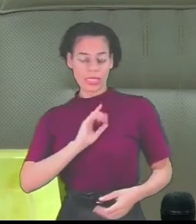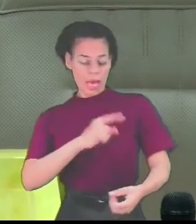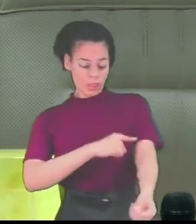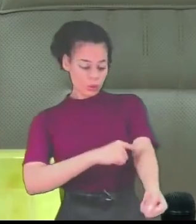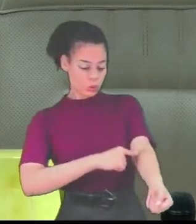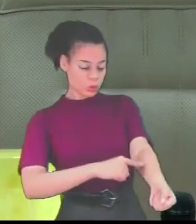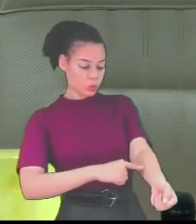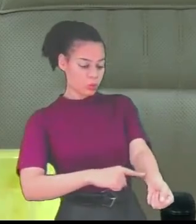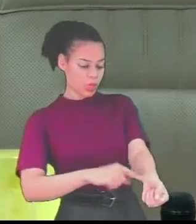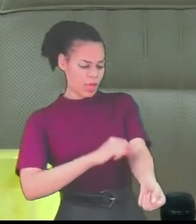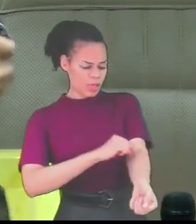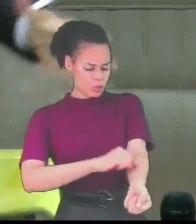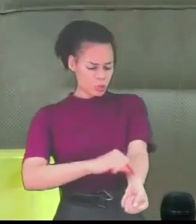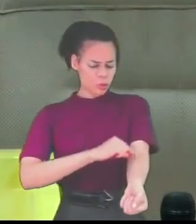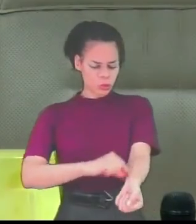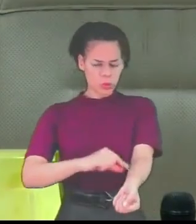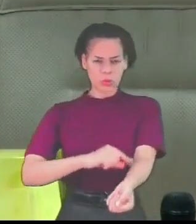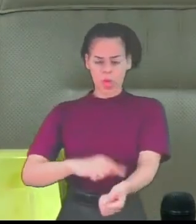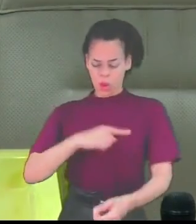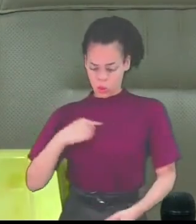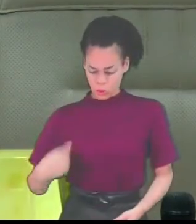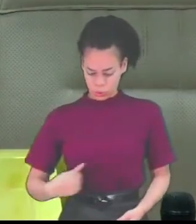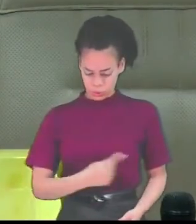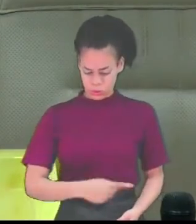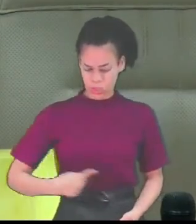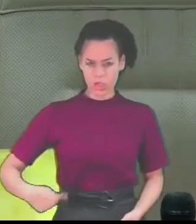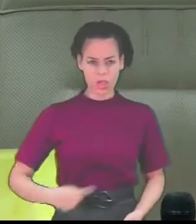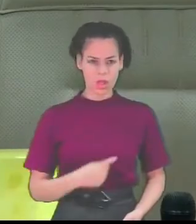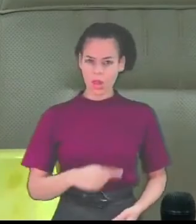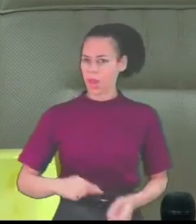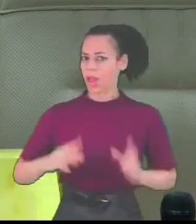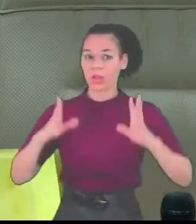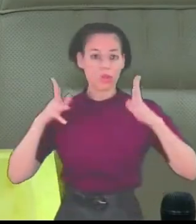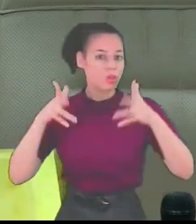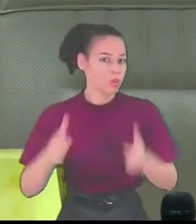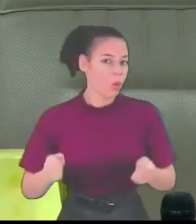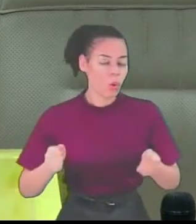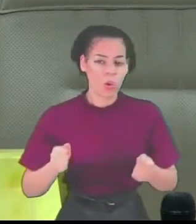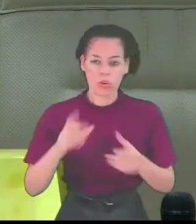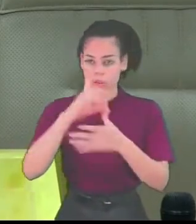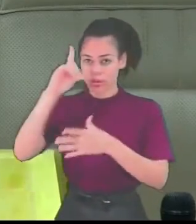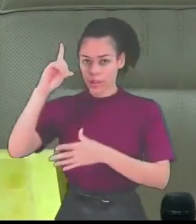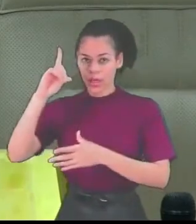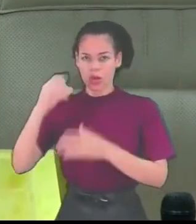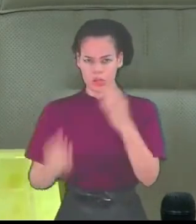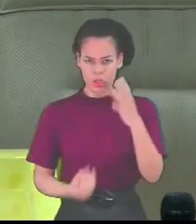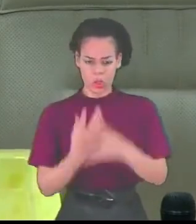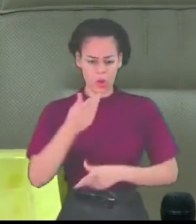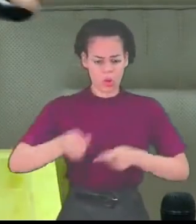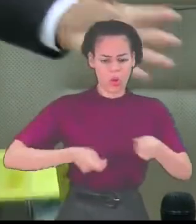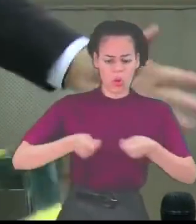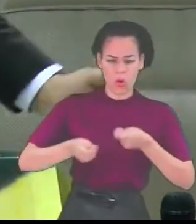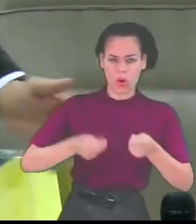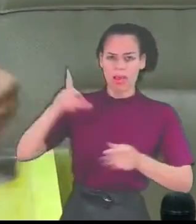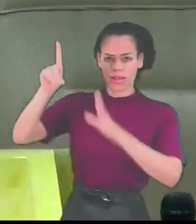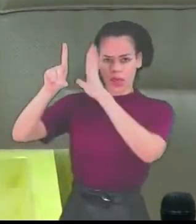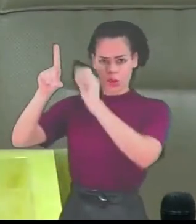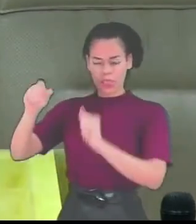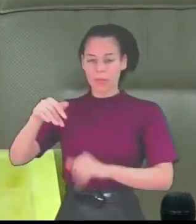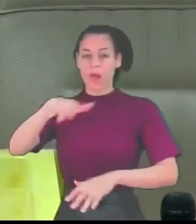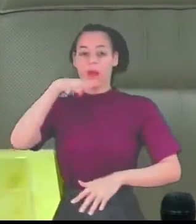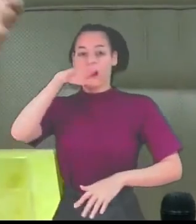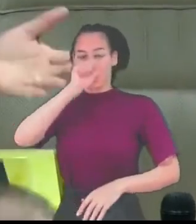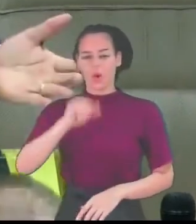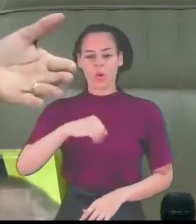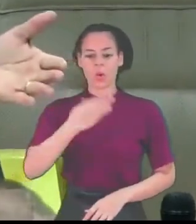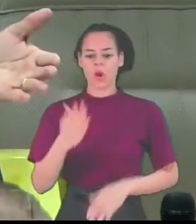artérias a sua velha o seu estômago tudo foi ele que criou ele controla ele sabe o teu responder gado e quantos